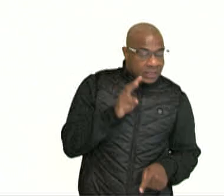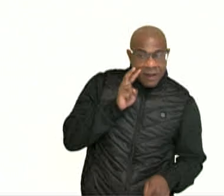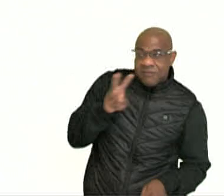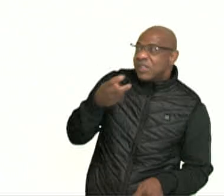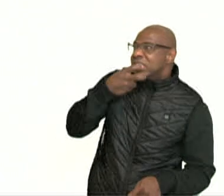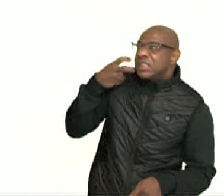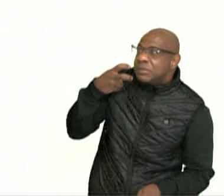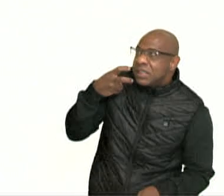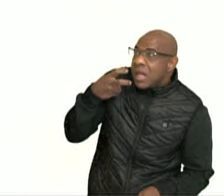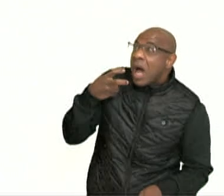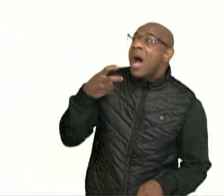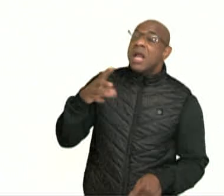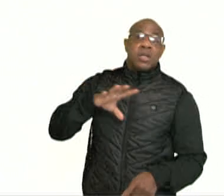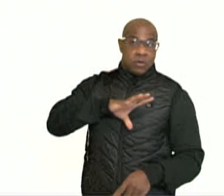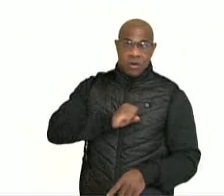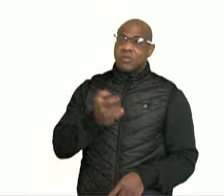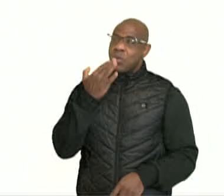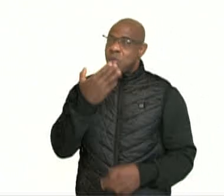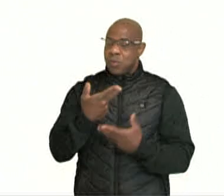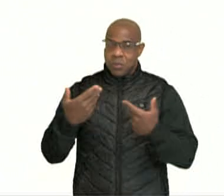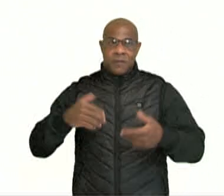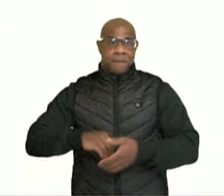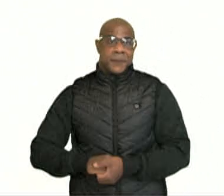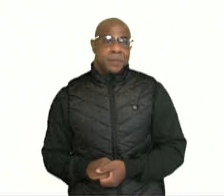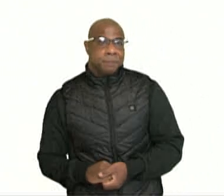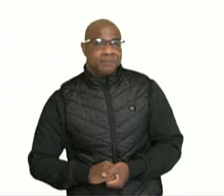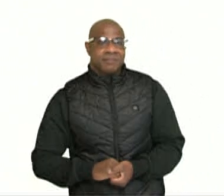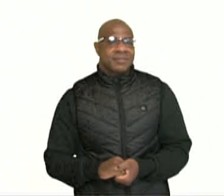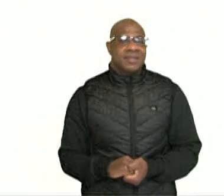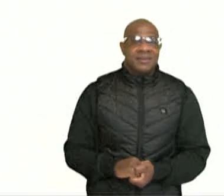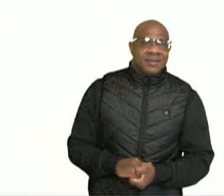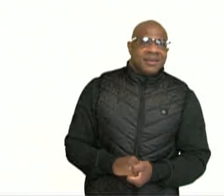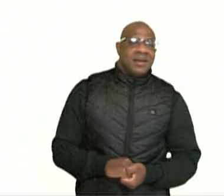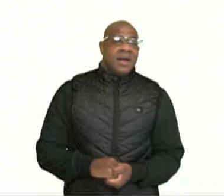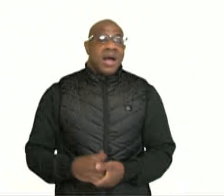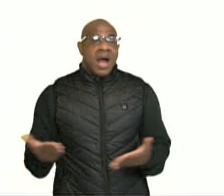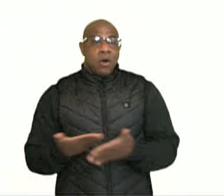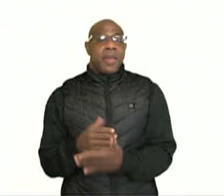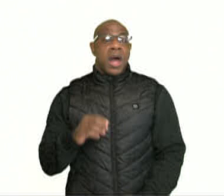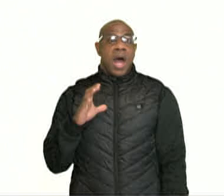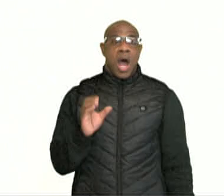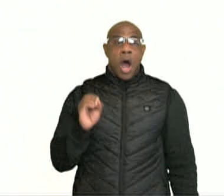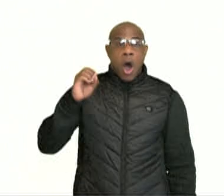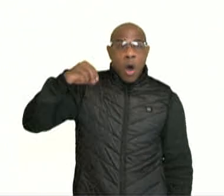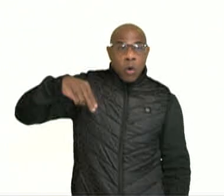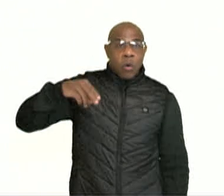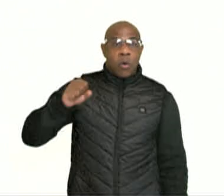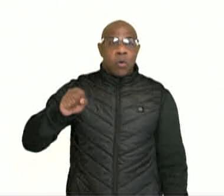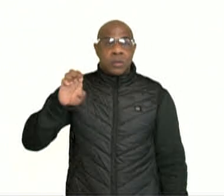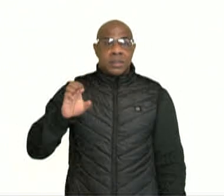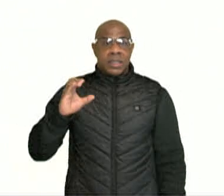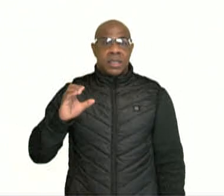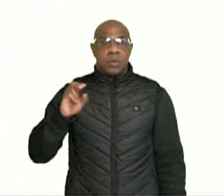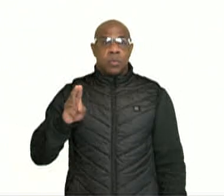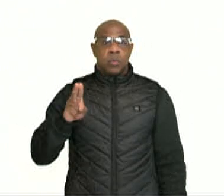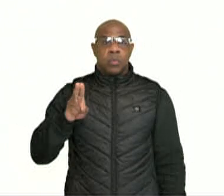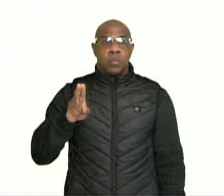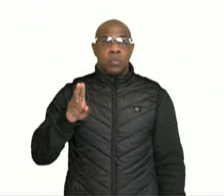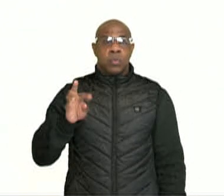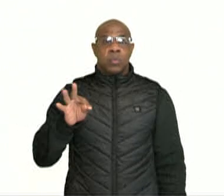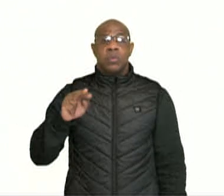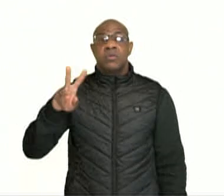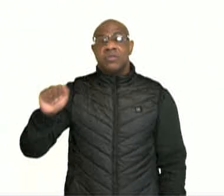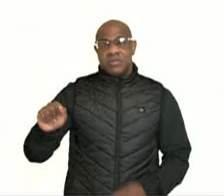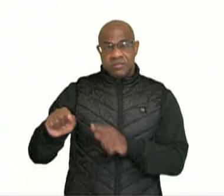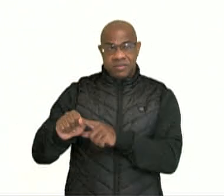Oração subordinada adverbial consecutiva. Orações desse tipo atribuem uma consequência ao ato da